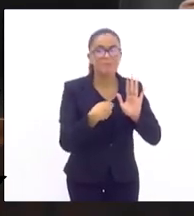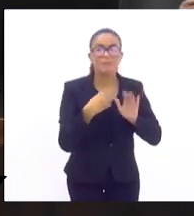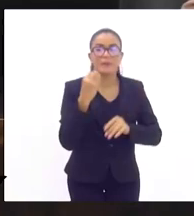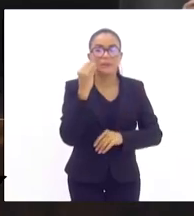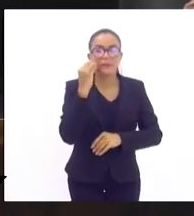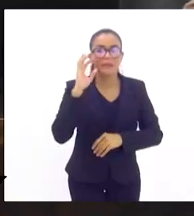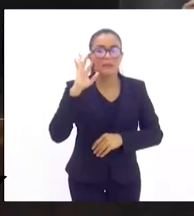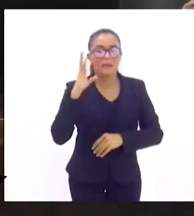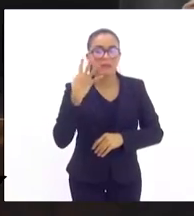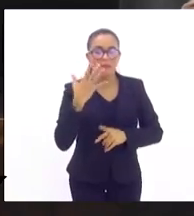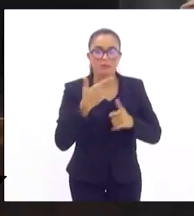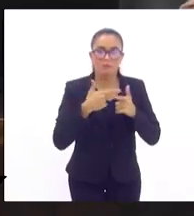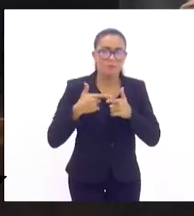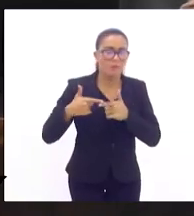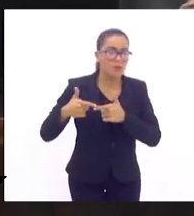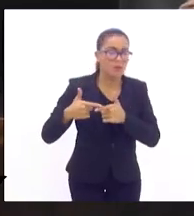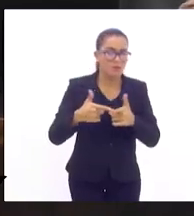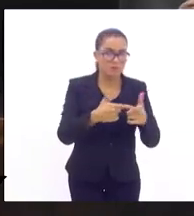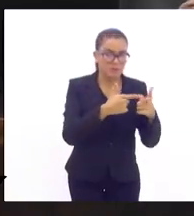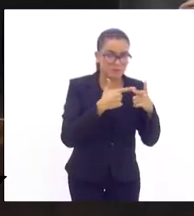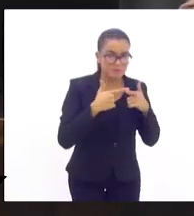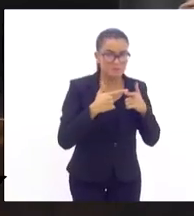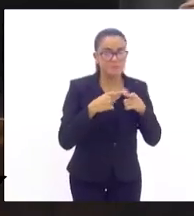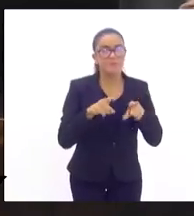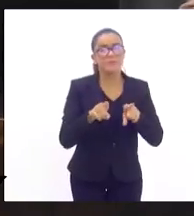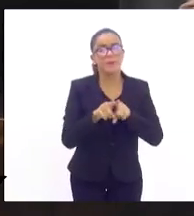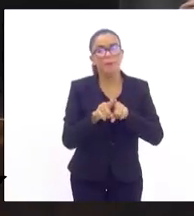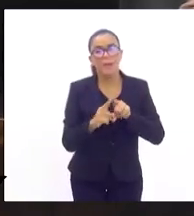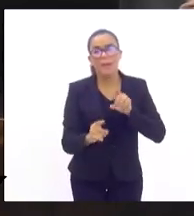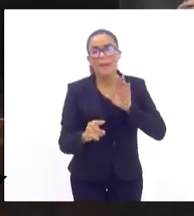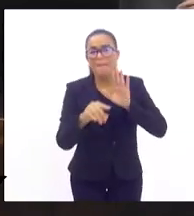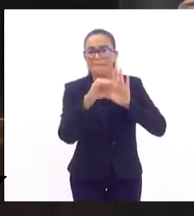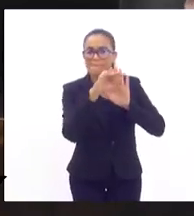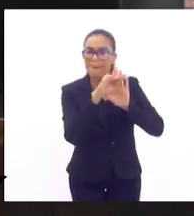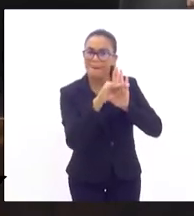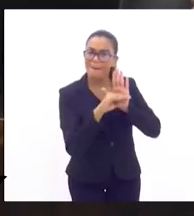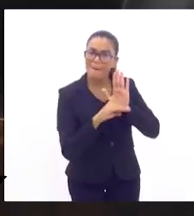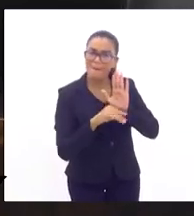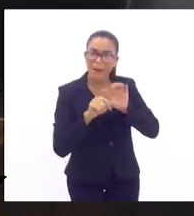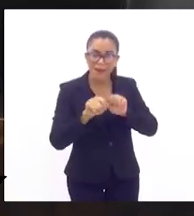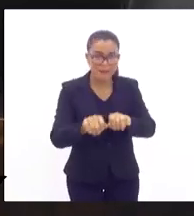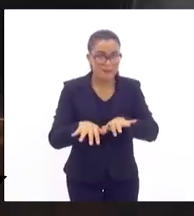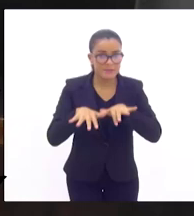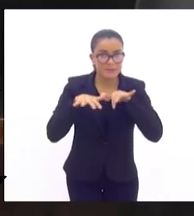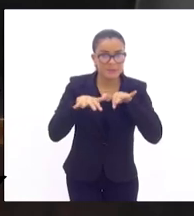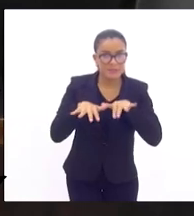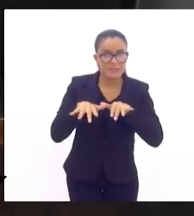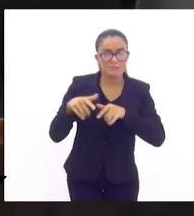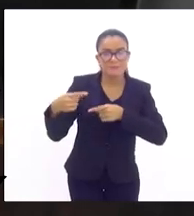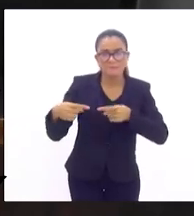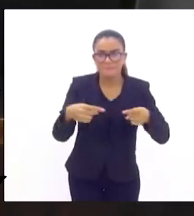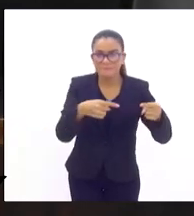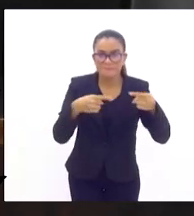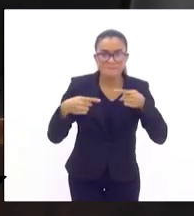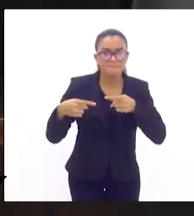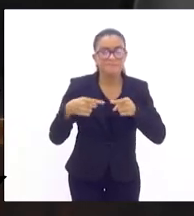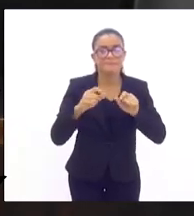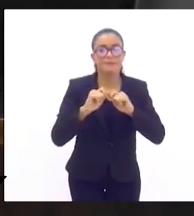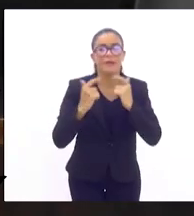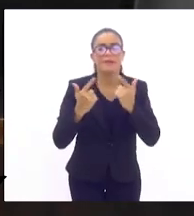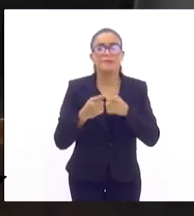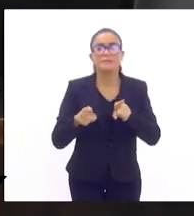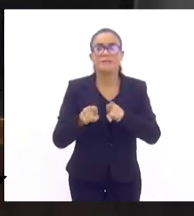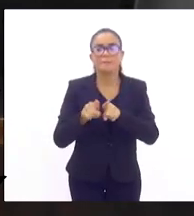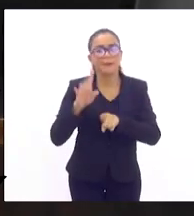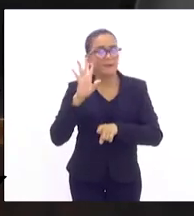resolver diversos problemas, a colocar em pauta aqui neste parlamento diversas questões e resolver a situação